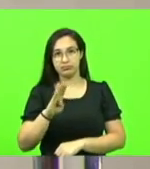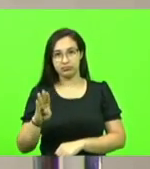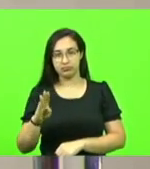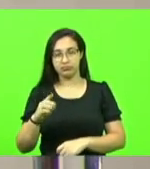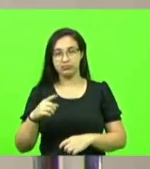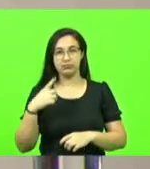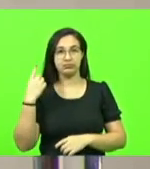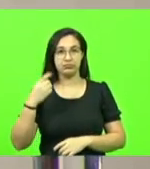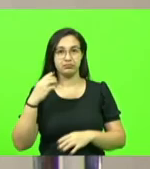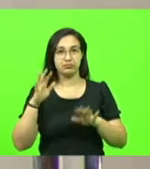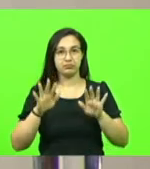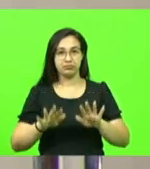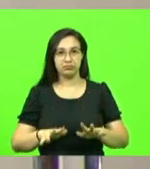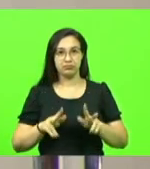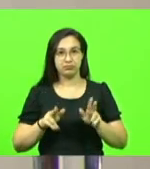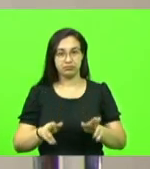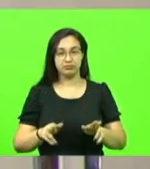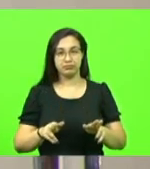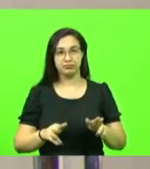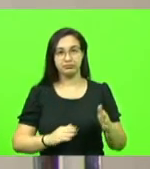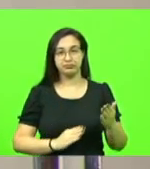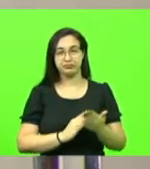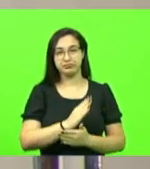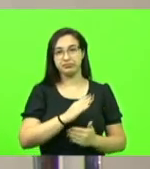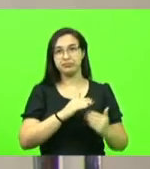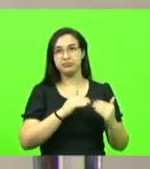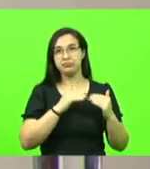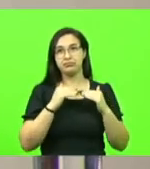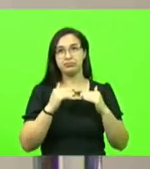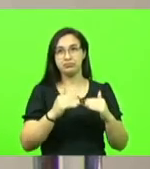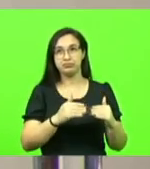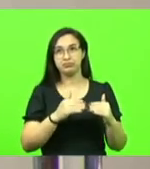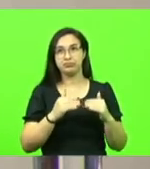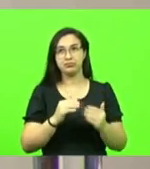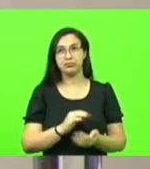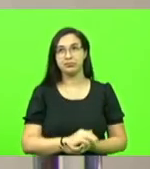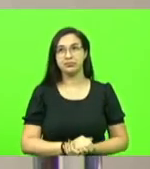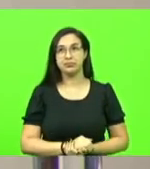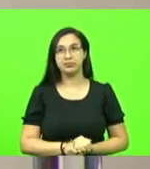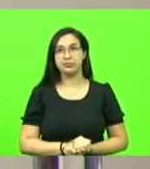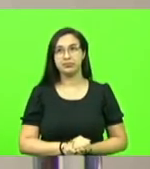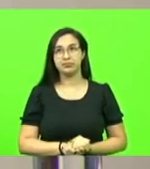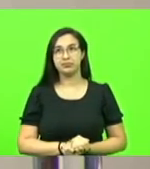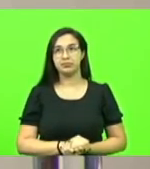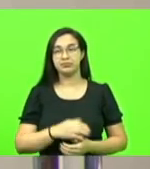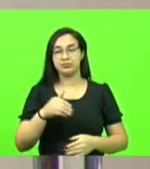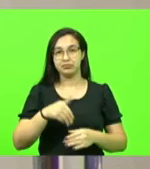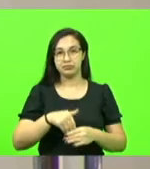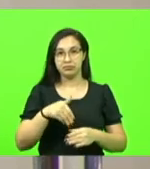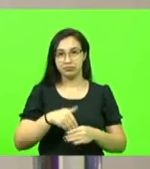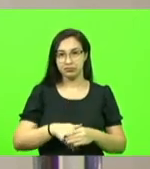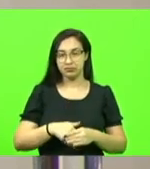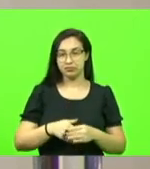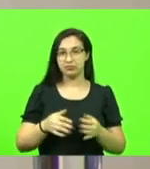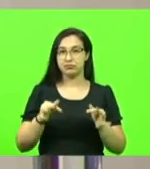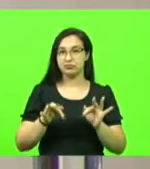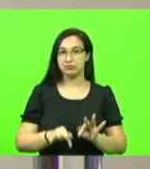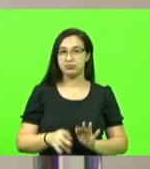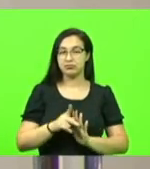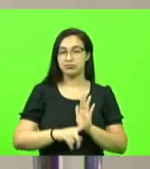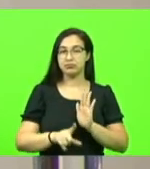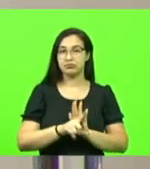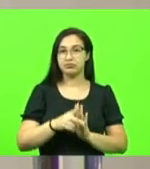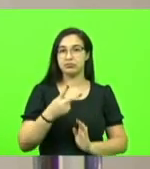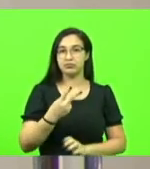aprovam, permaneçam como se encontram. Aprovado por unanimidade. Em votação, a redação final do projeto de lei